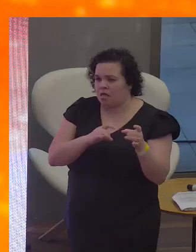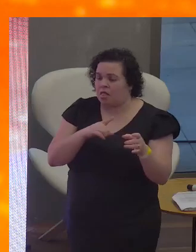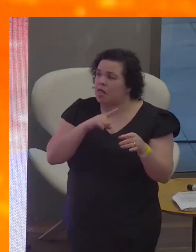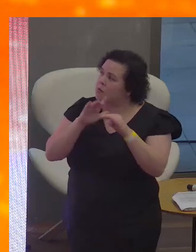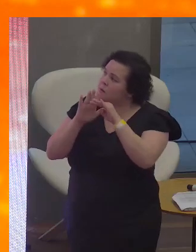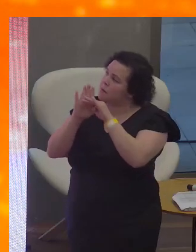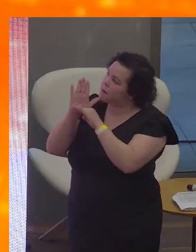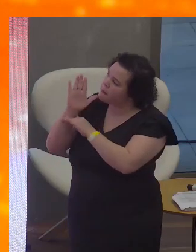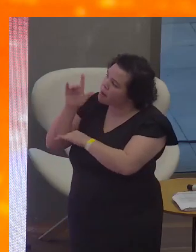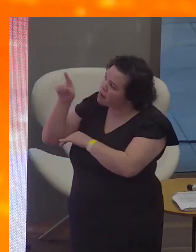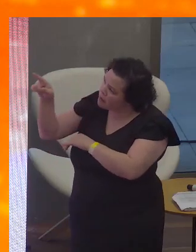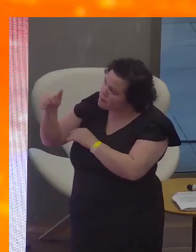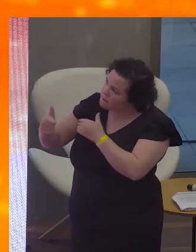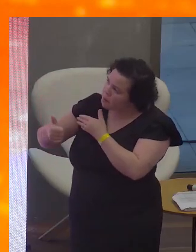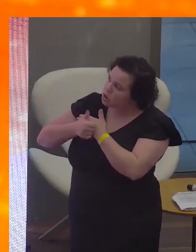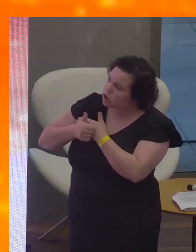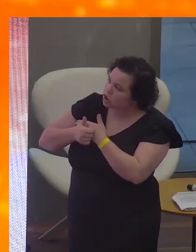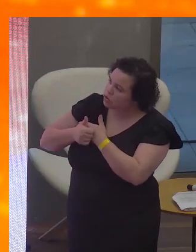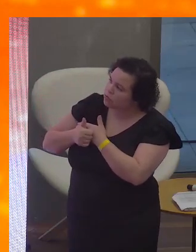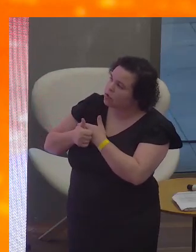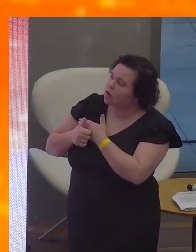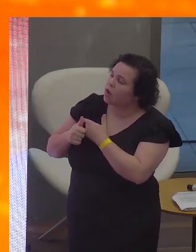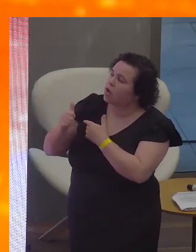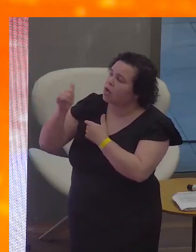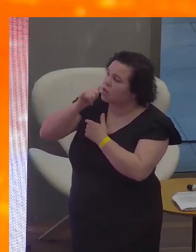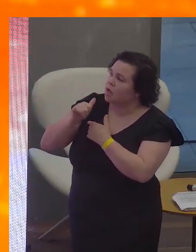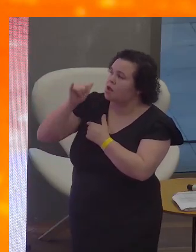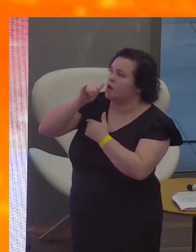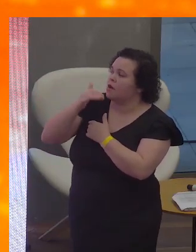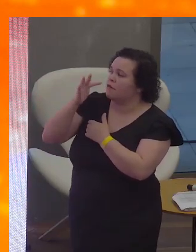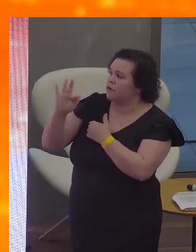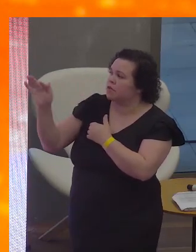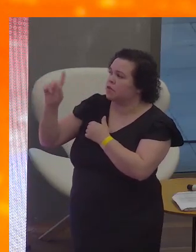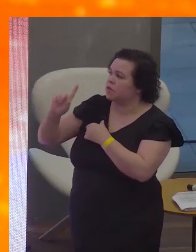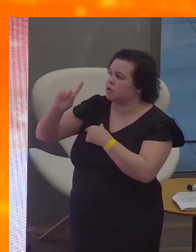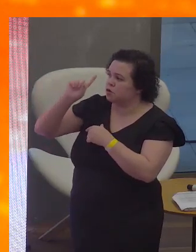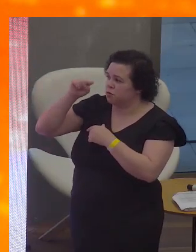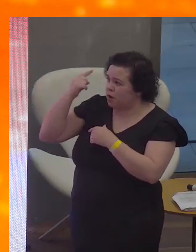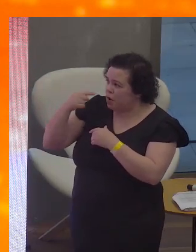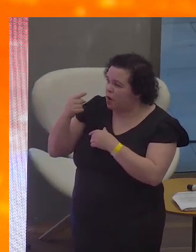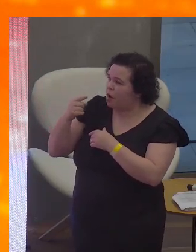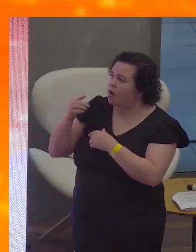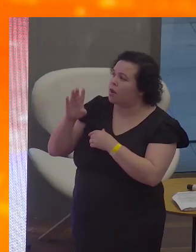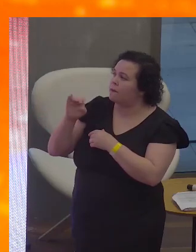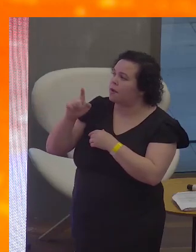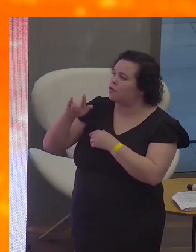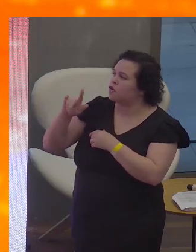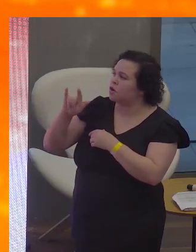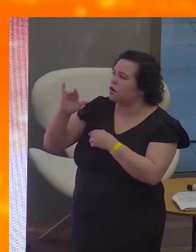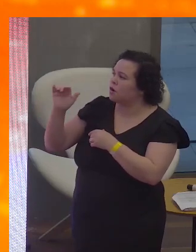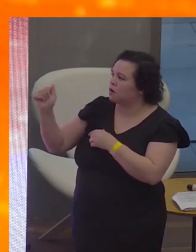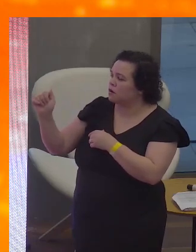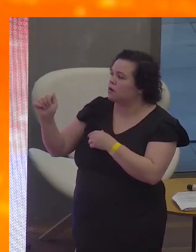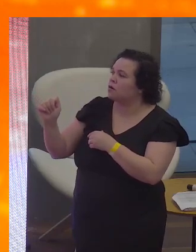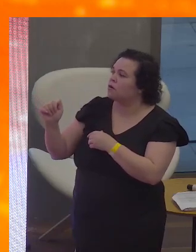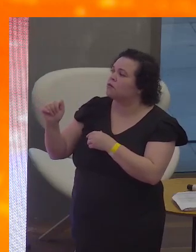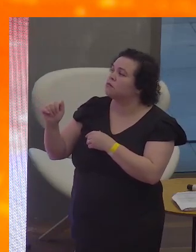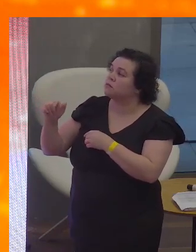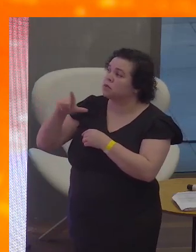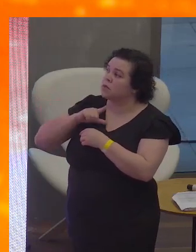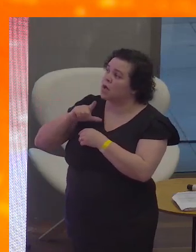são algumas listas positivas, então, a lista italiana, francesa, espanhola, bélgica. E elas têm esse